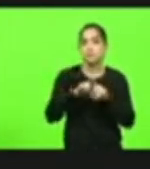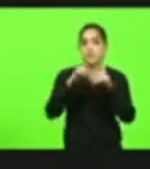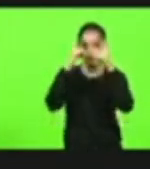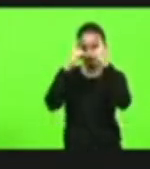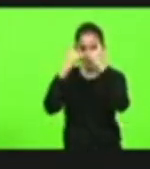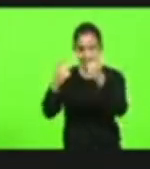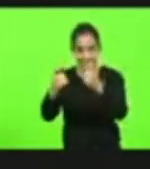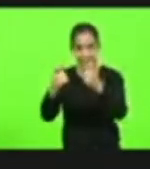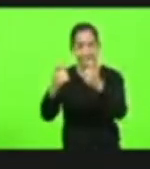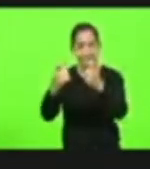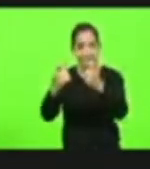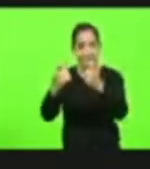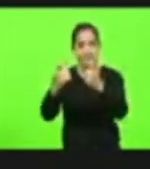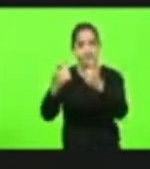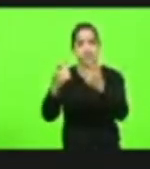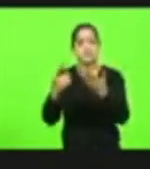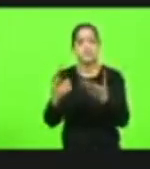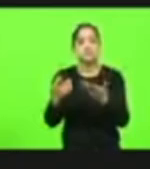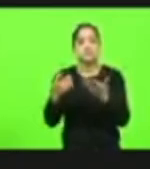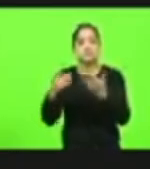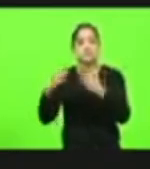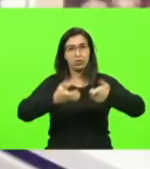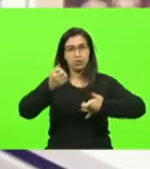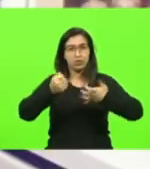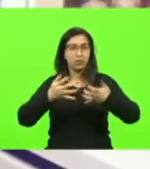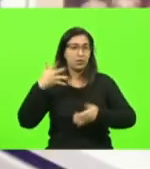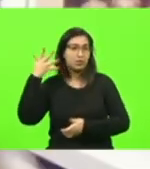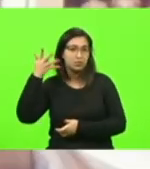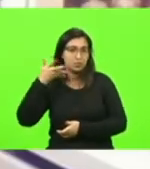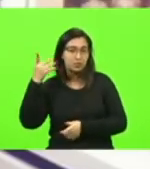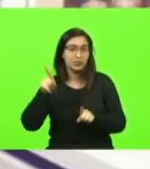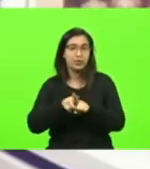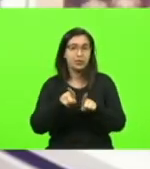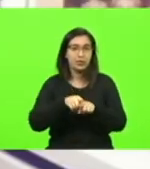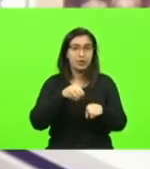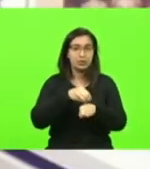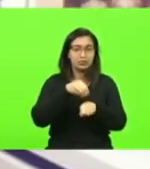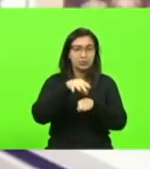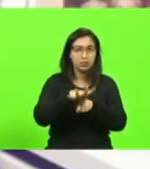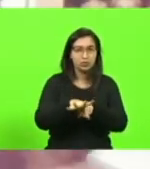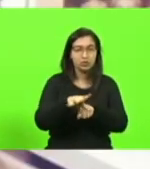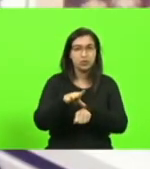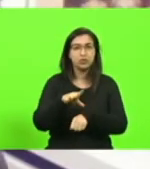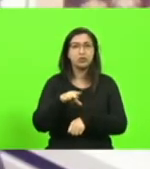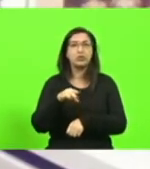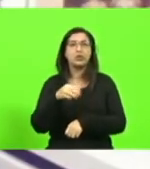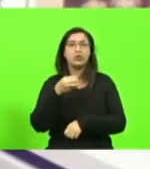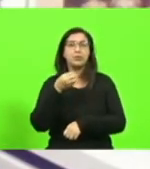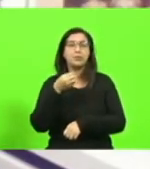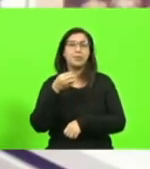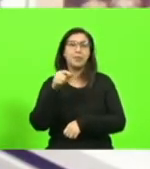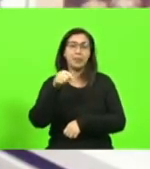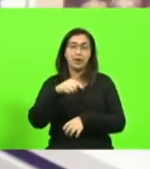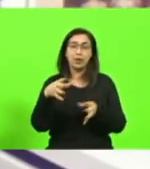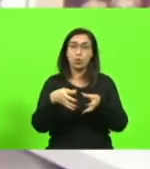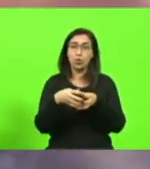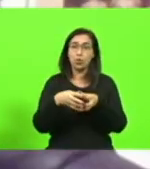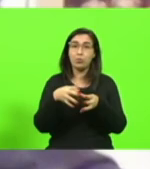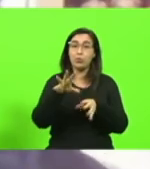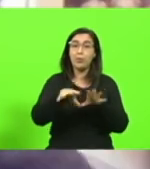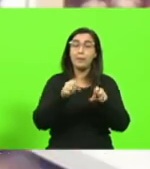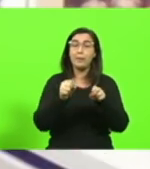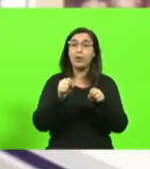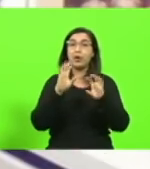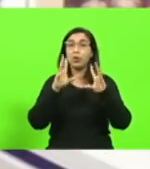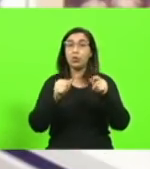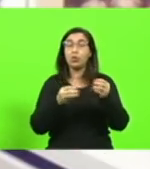ações que contribuam para a implementação das leis. Esse grupo tem que pegar isso e fazer um planejamento agora. o que